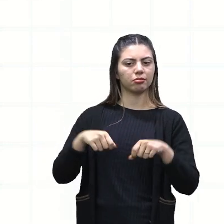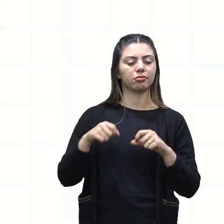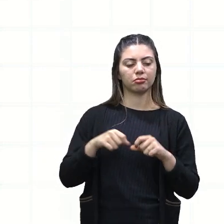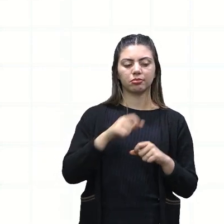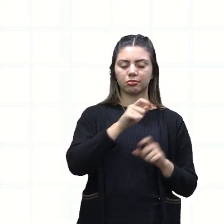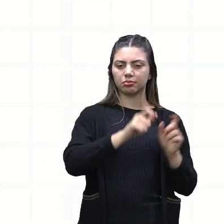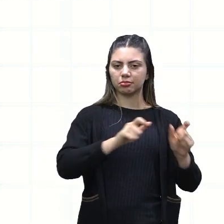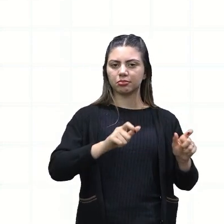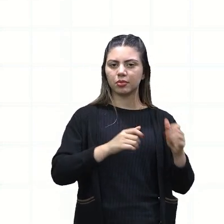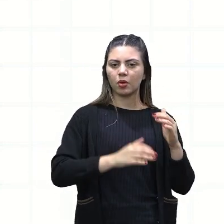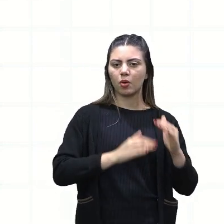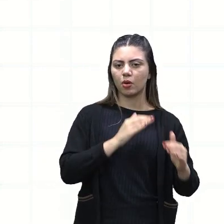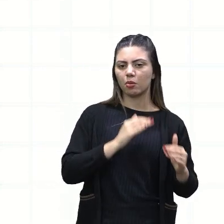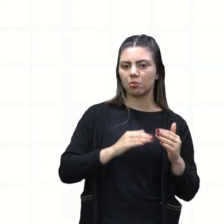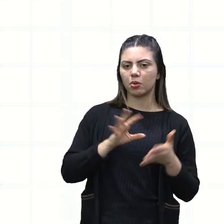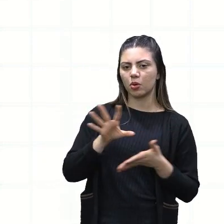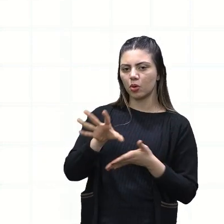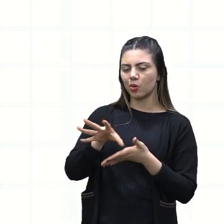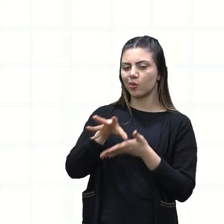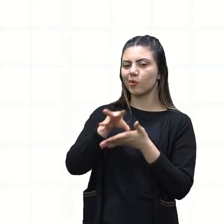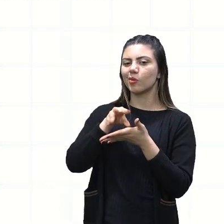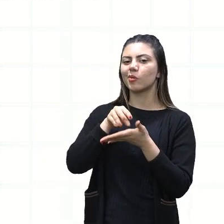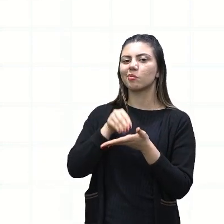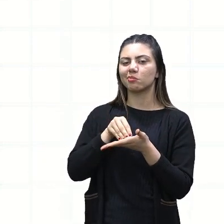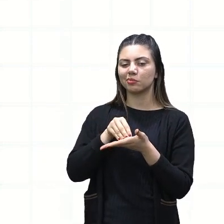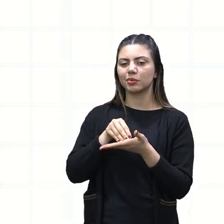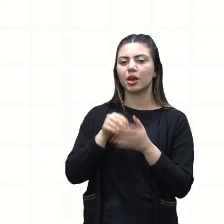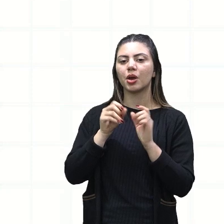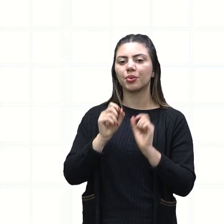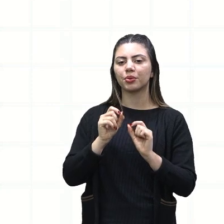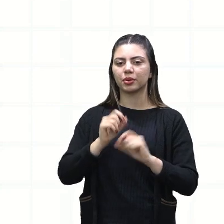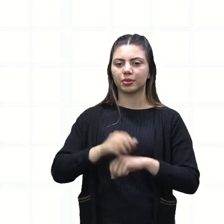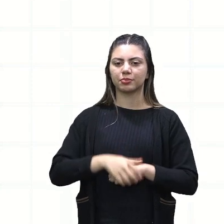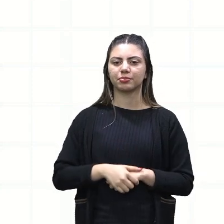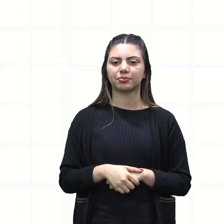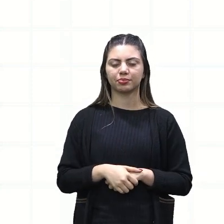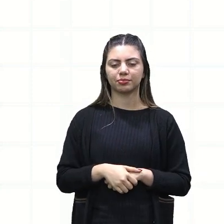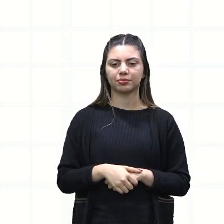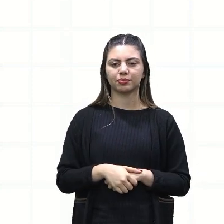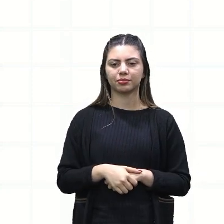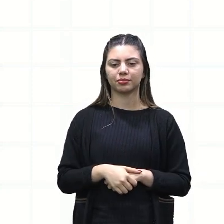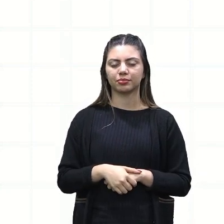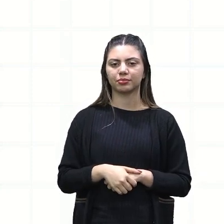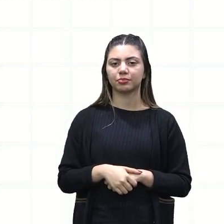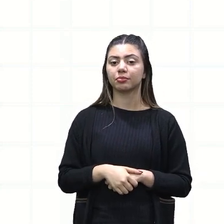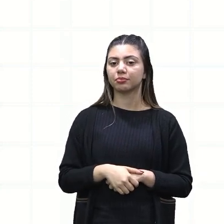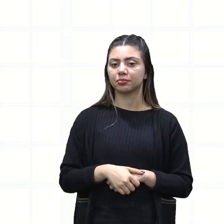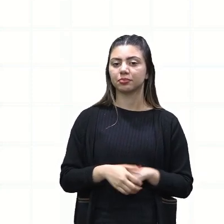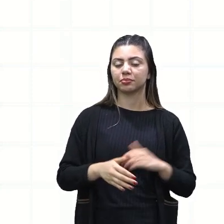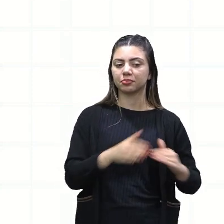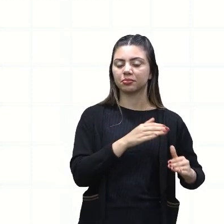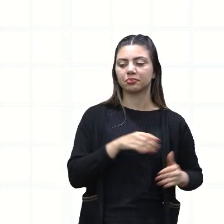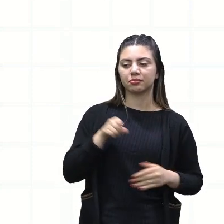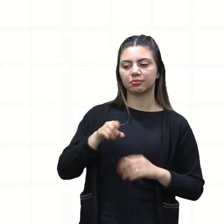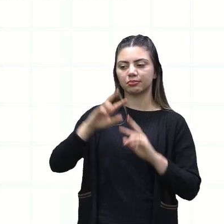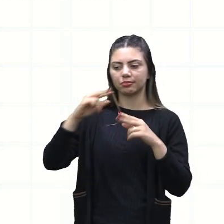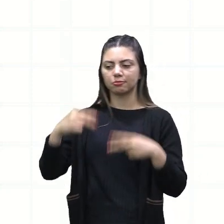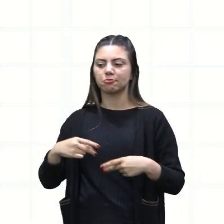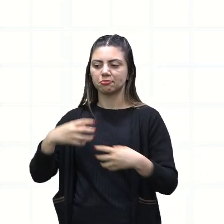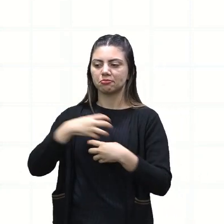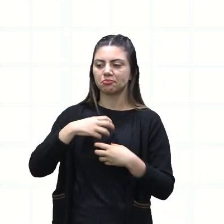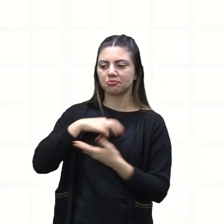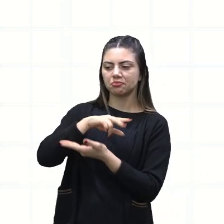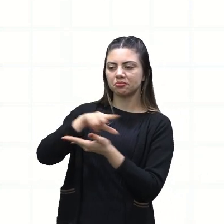robô para imitar, ó, mimic human emotions, para imitar as emoções humanas